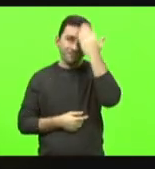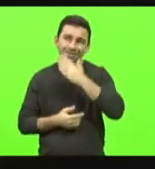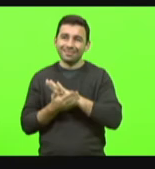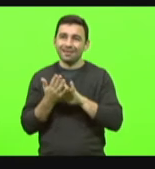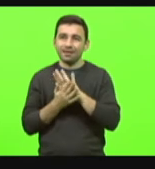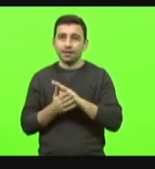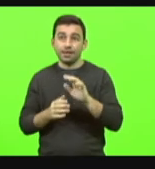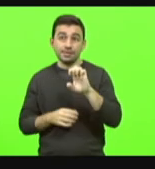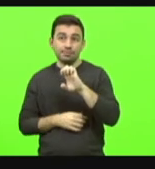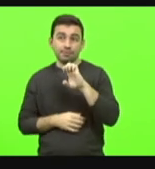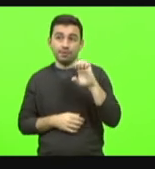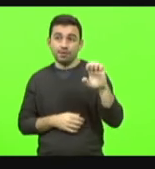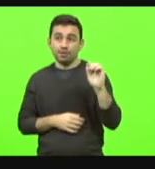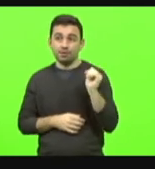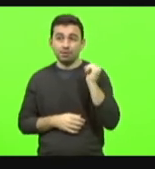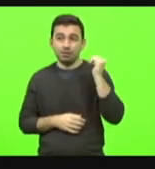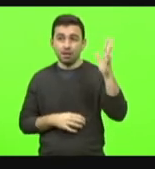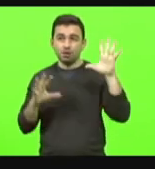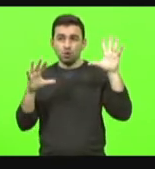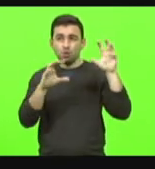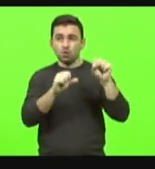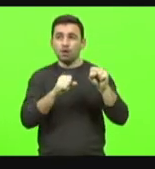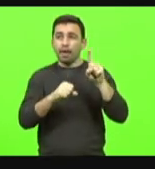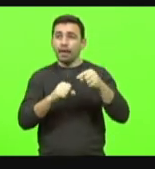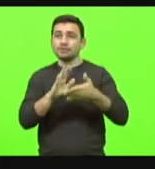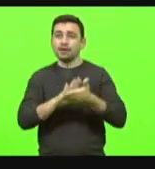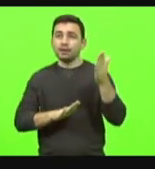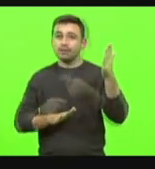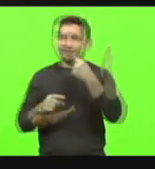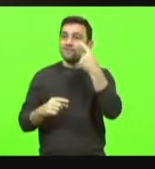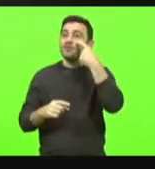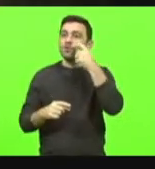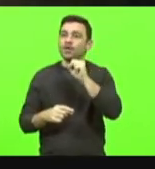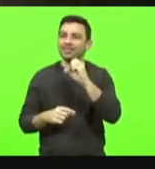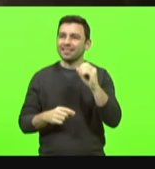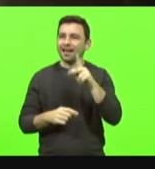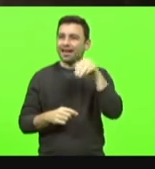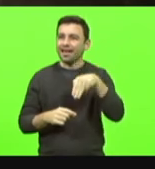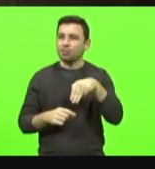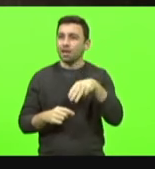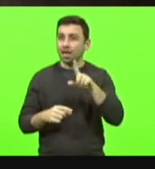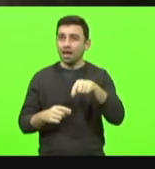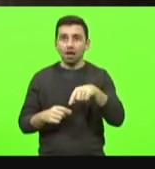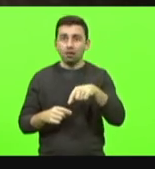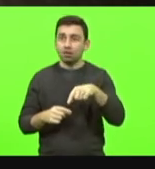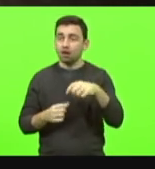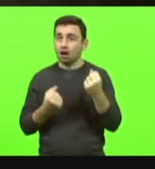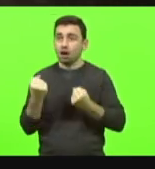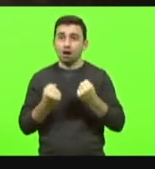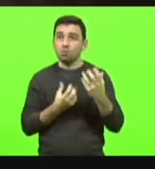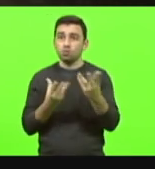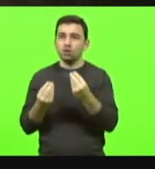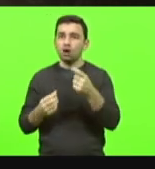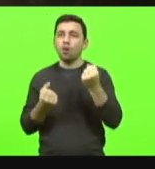esquerda, totalmente trevas, é a saída, quem vem lá da Boa Esperança. É uma estrada movimentada. Quem está saindo lá, onde aquele